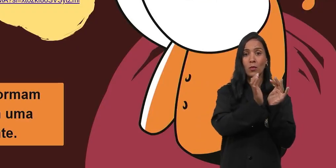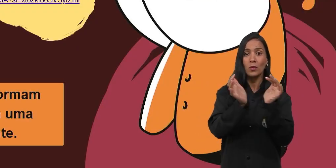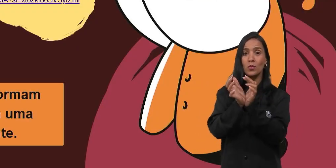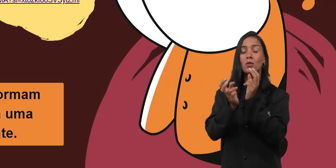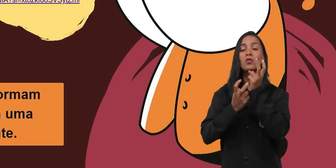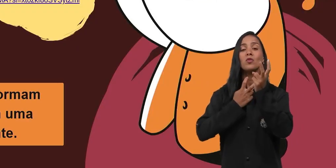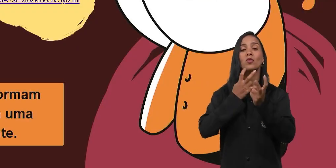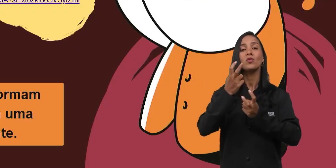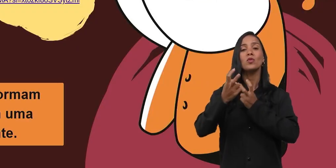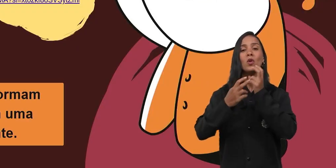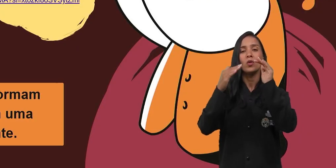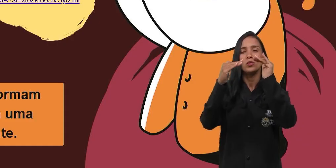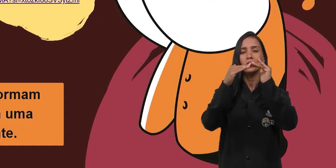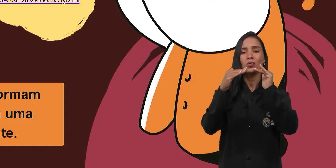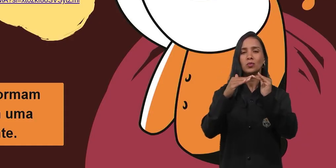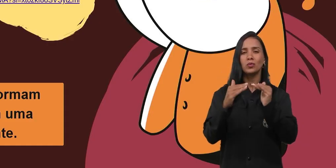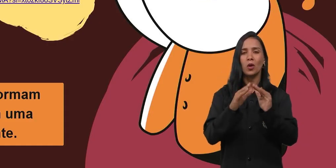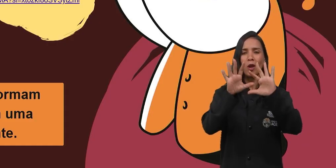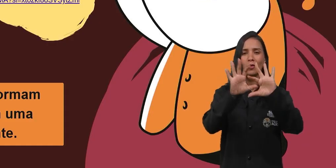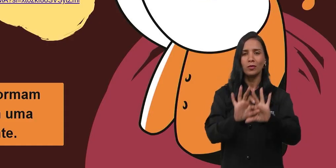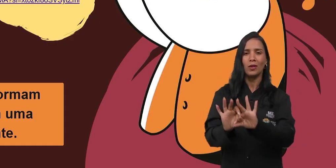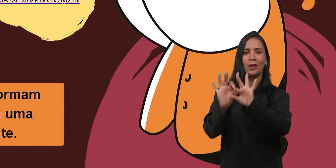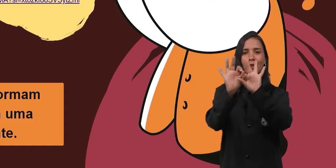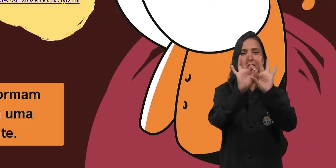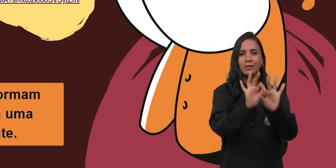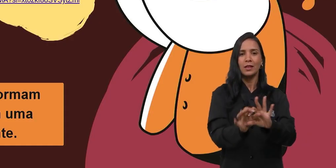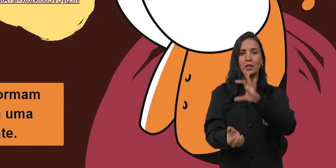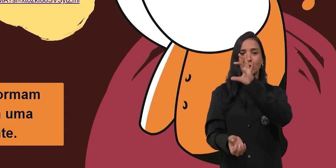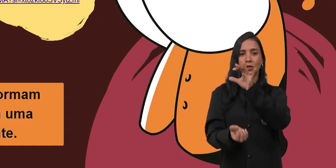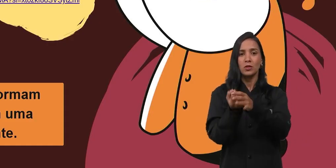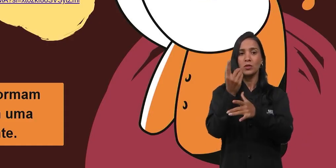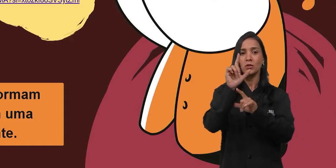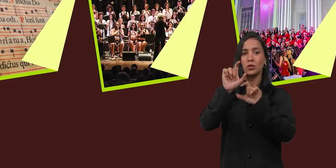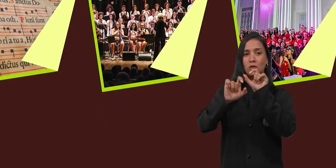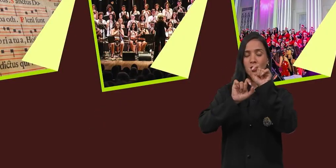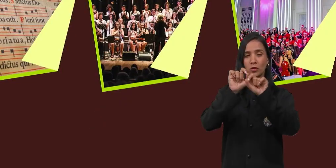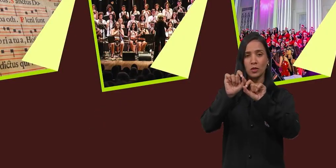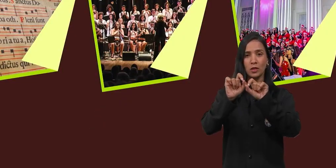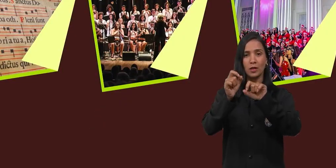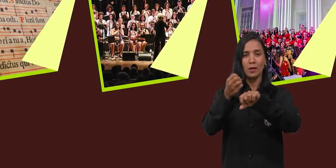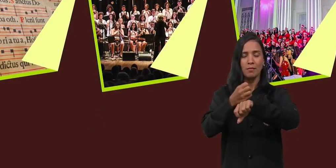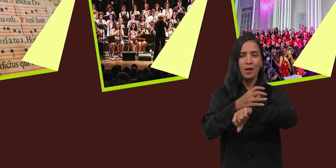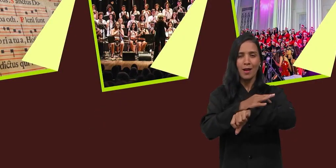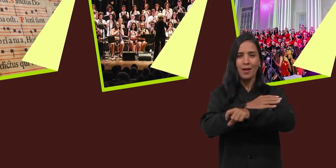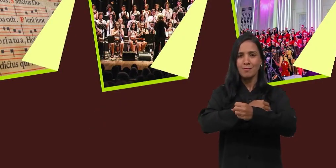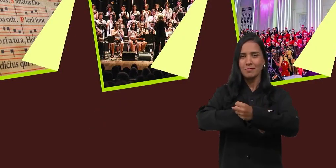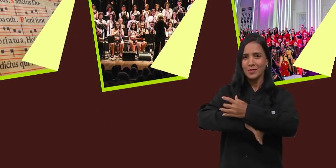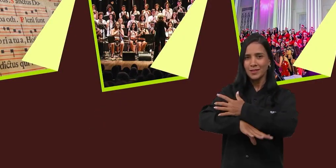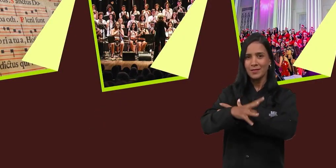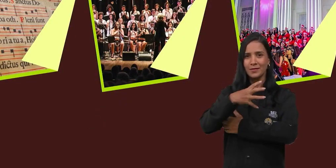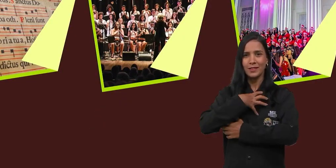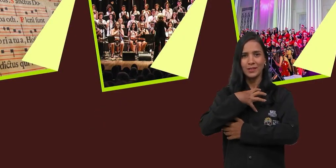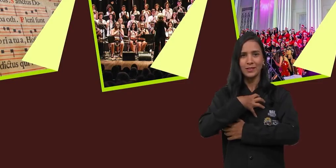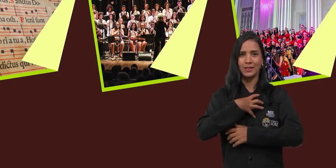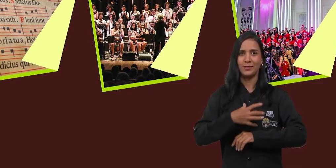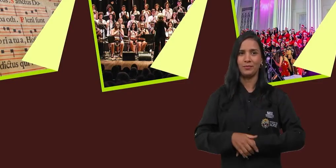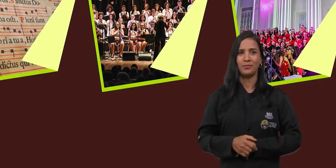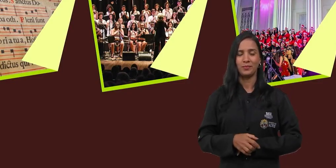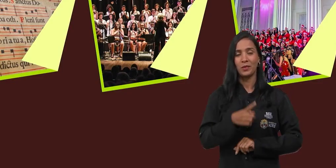acordes e harmonias que criam uma sonoridade rica e emocionante. Vamos conhecer um